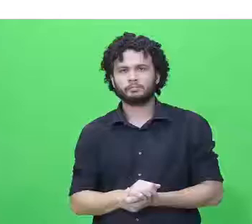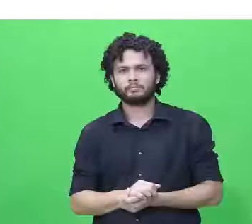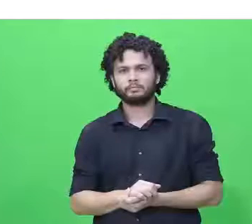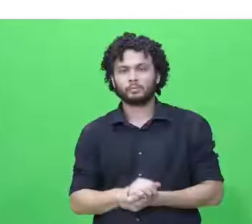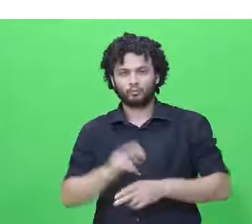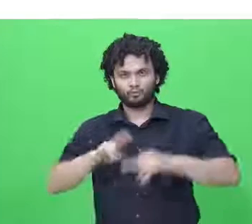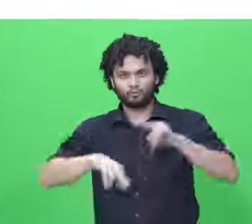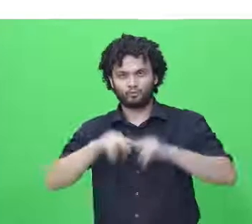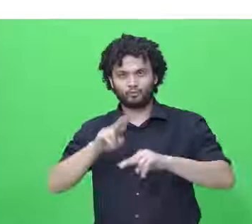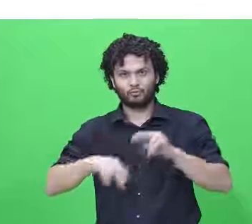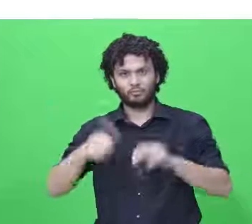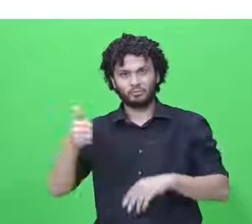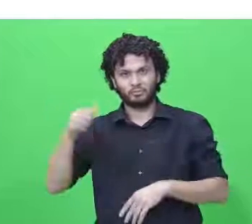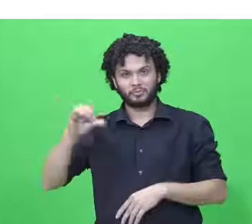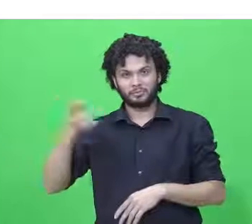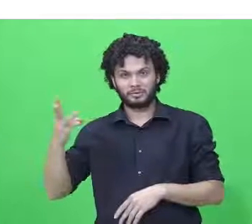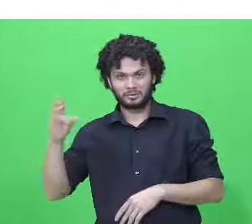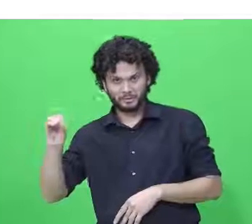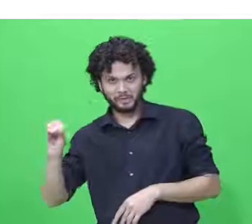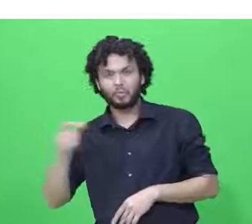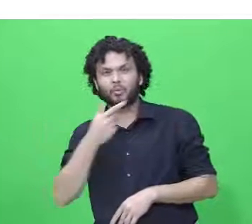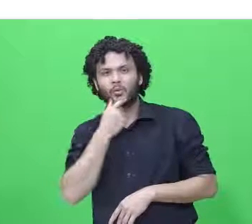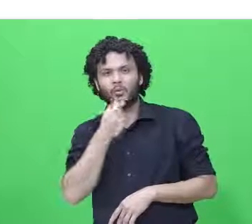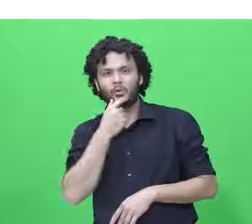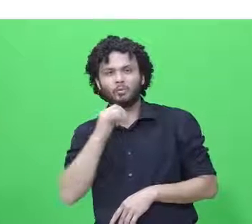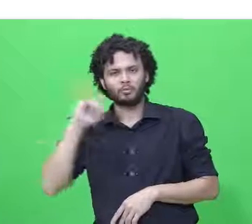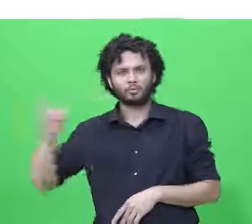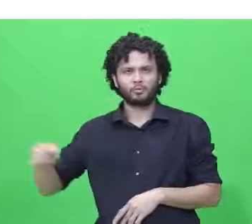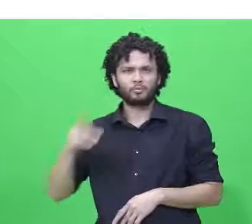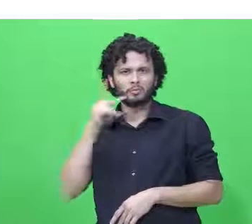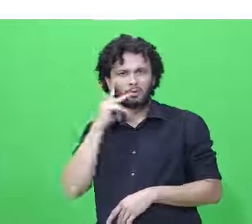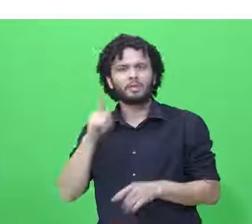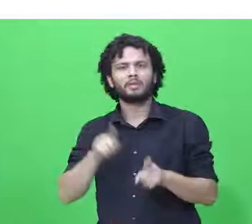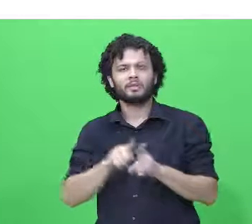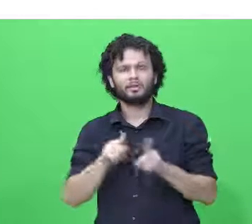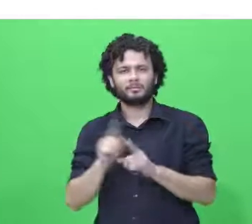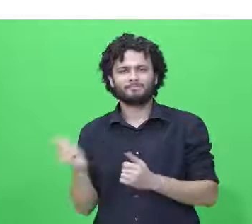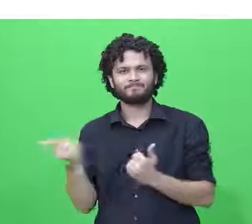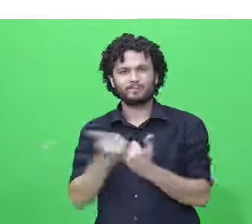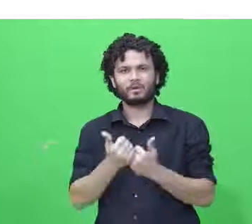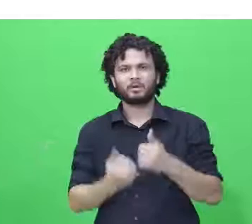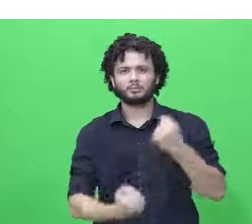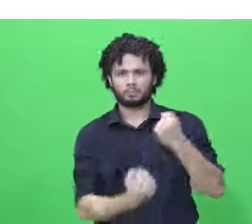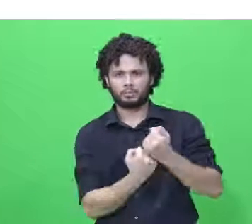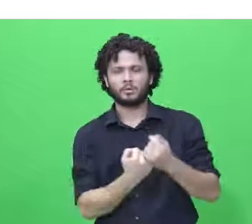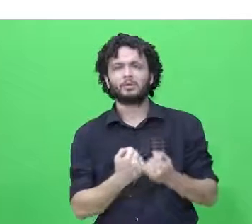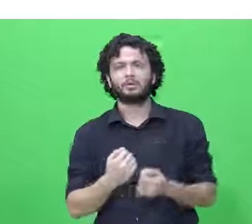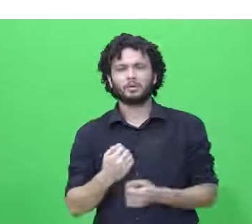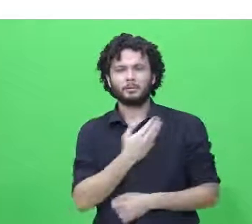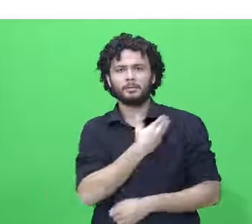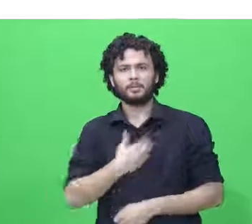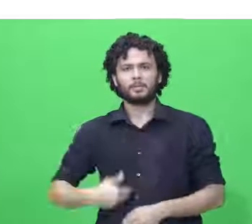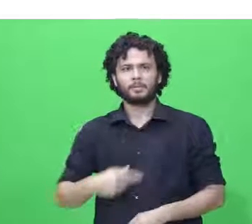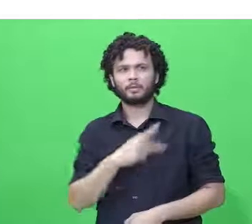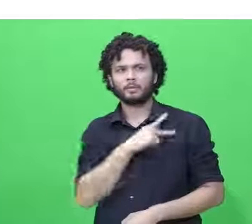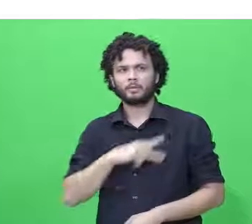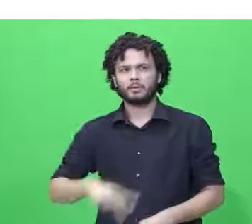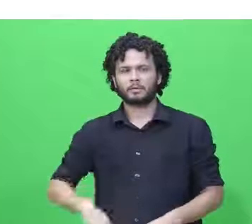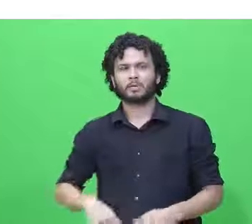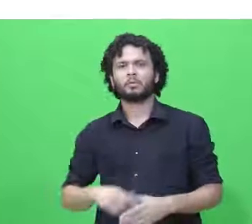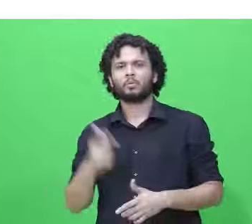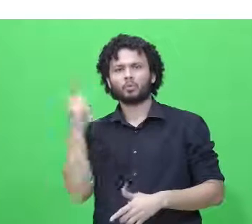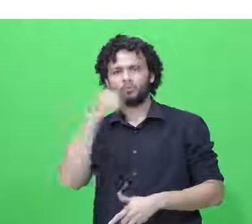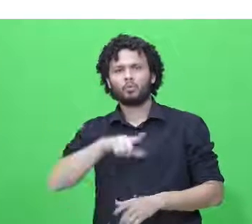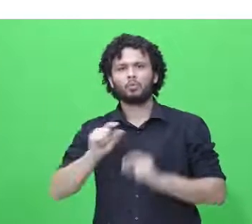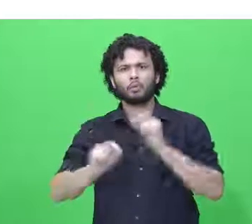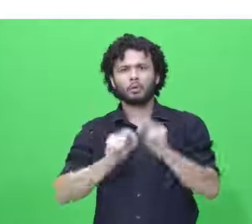Em julho de 1930, João Pessoa, que era então, né, o vice-candidato varguista, candidato a vice-presidente na